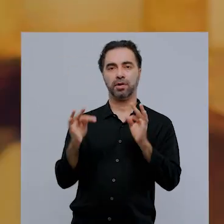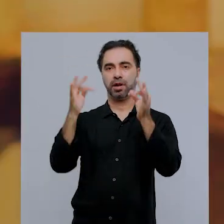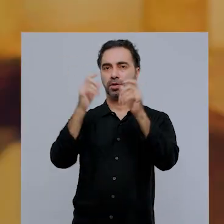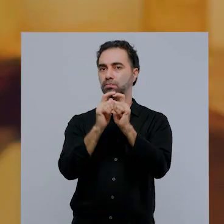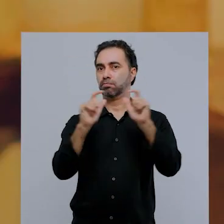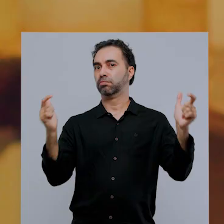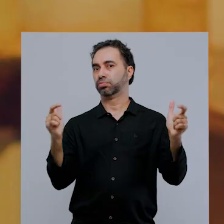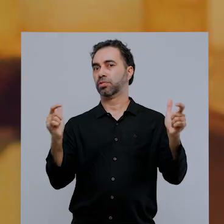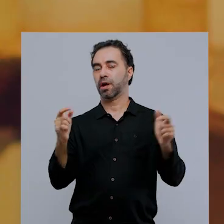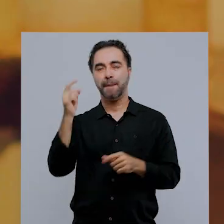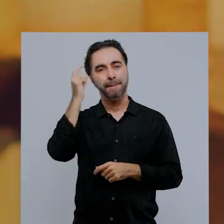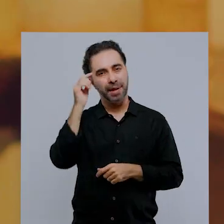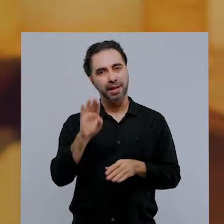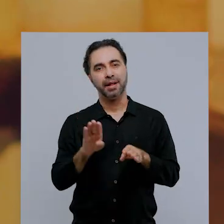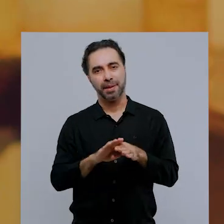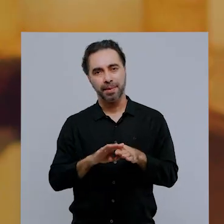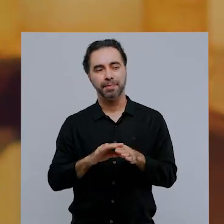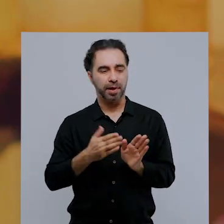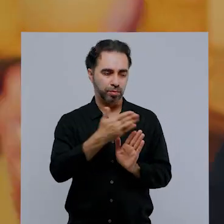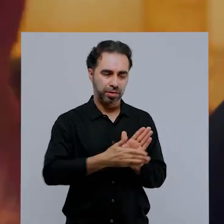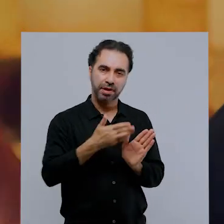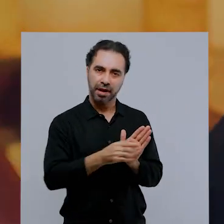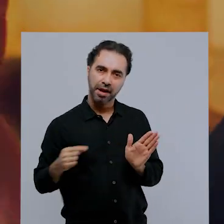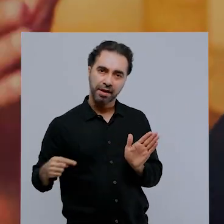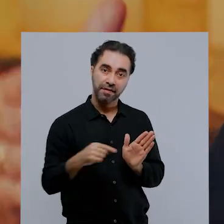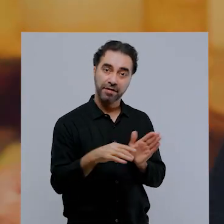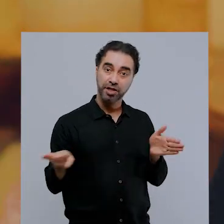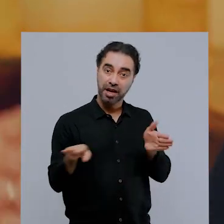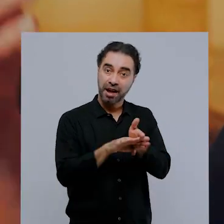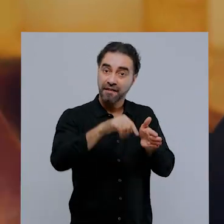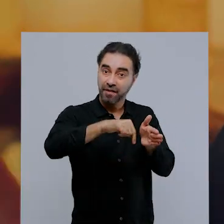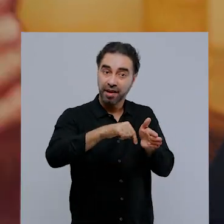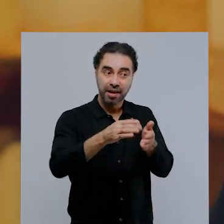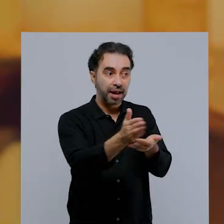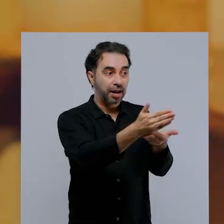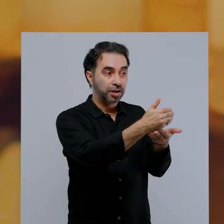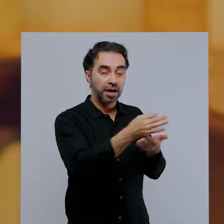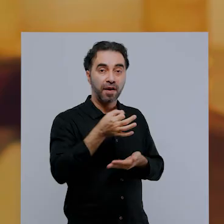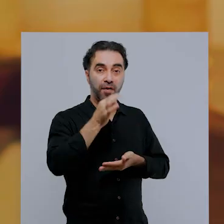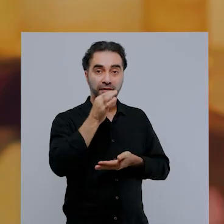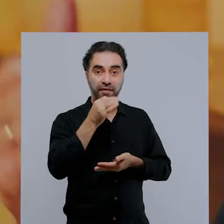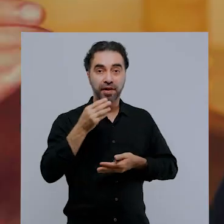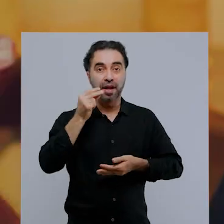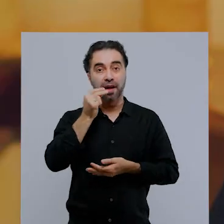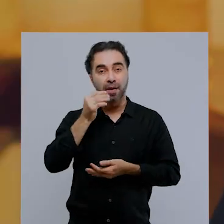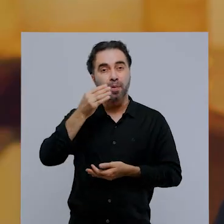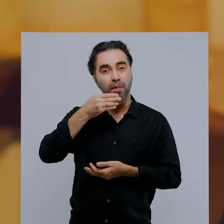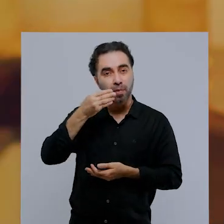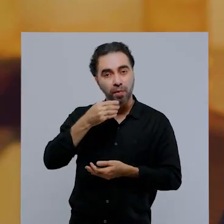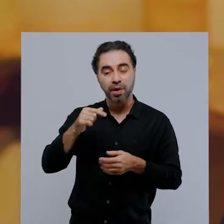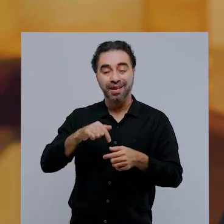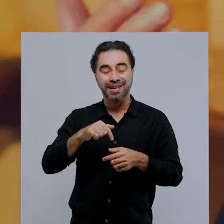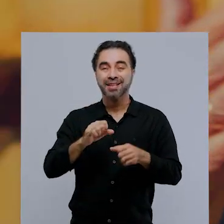grande. Imaginar também o trem que vinha retirar o café, vinha retirar o açúcar na porta